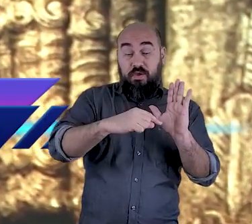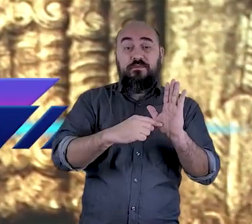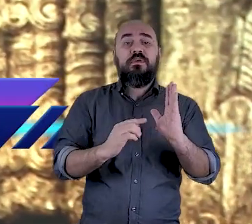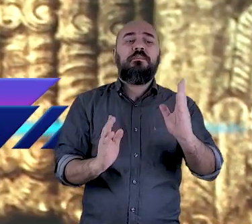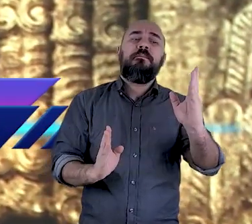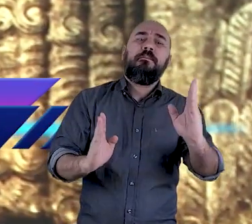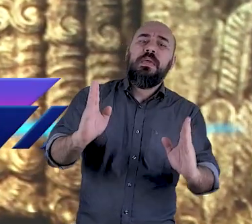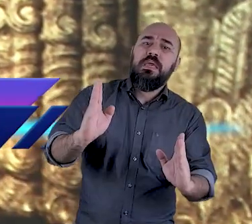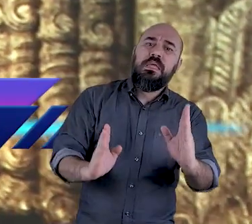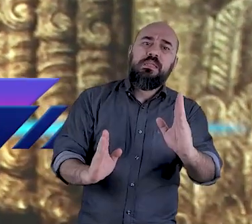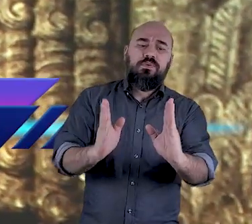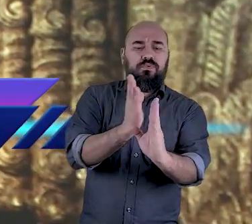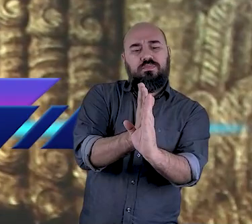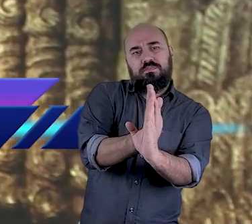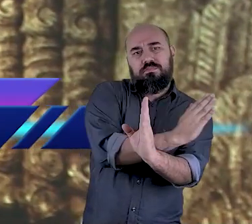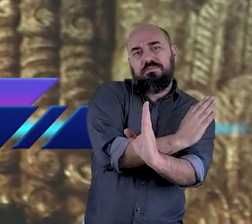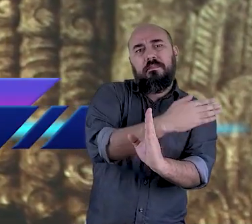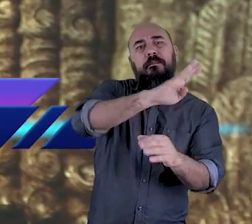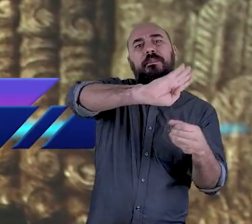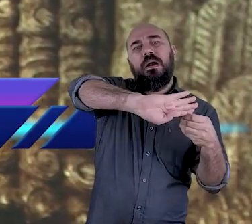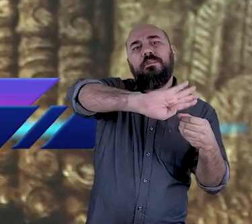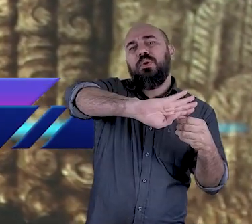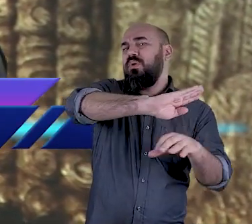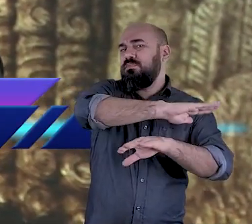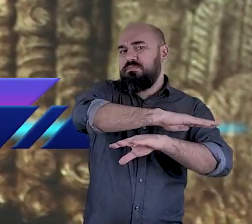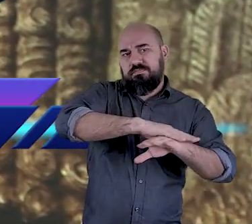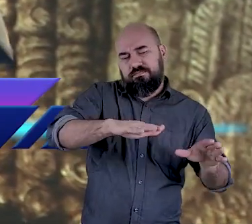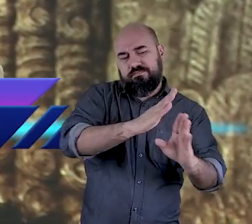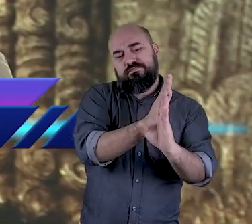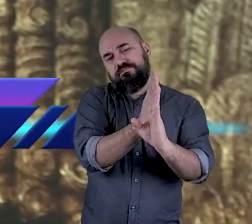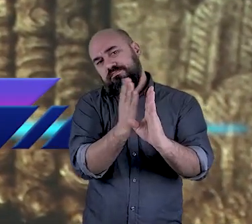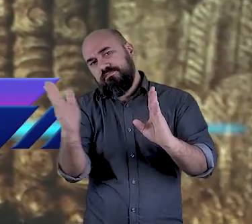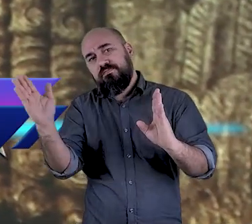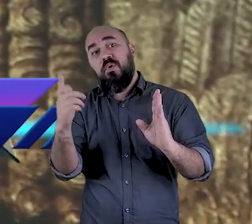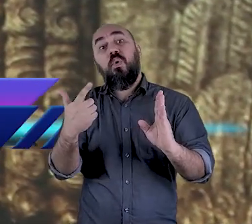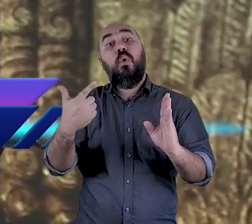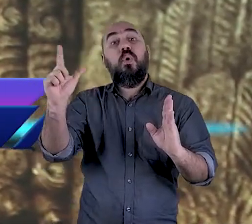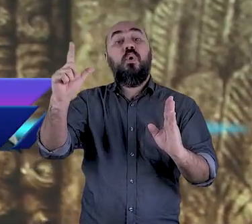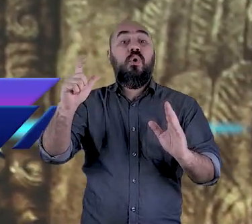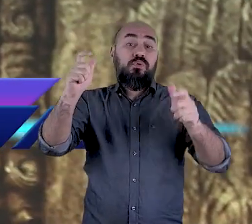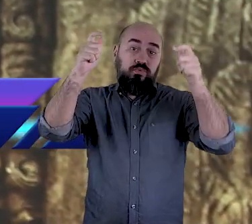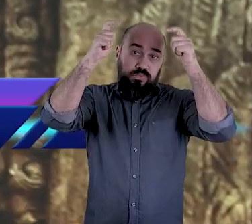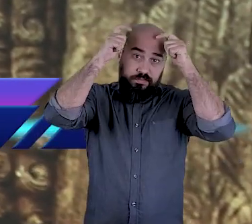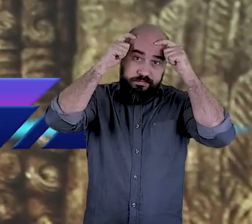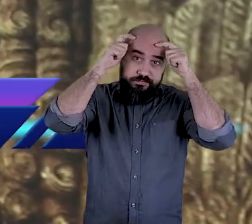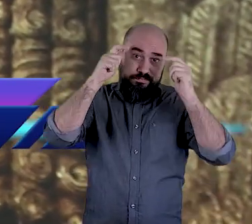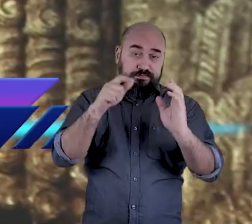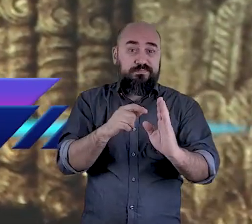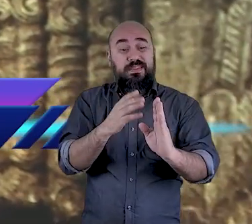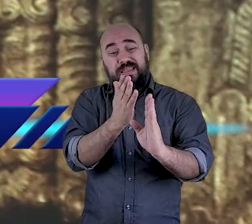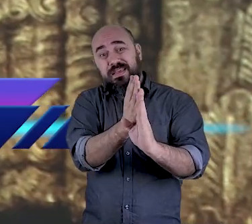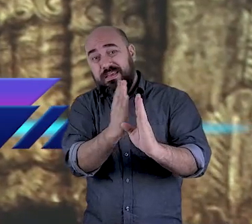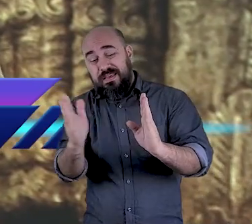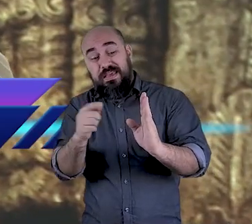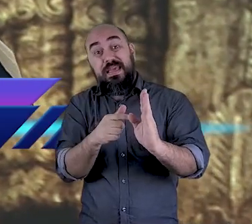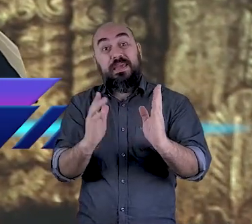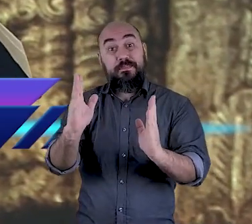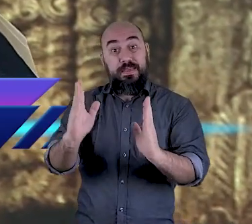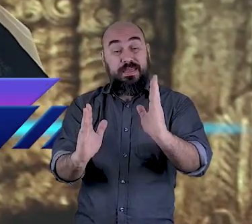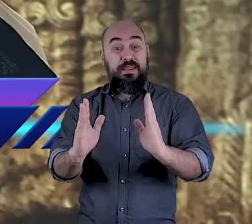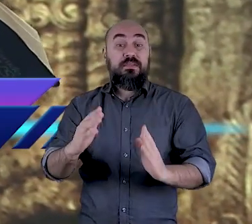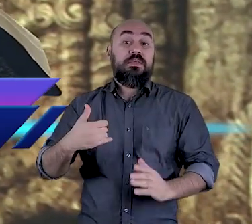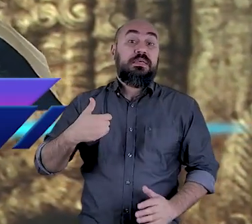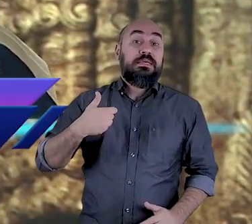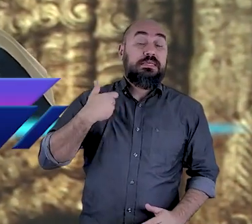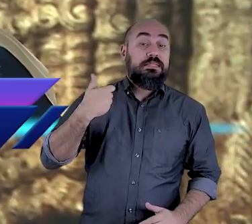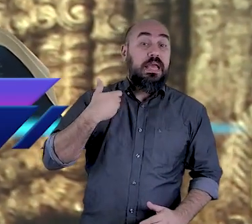quando já estamos falando de Dario de um outro império Daniel deveria ter 83 ou